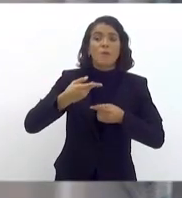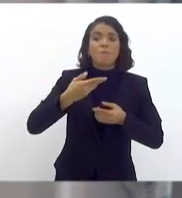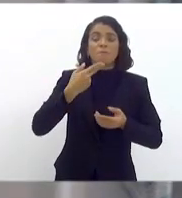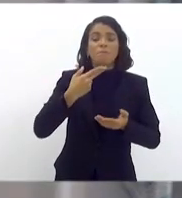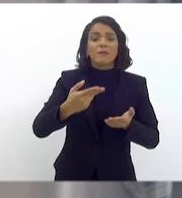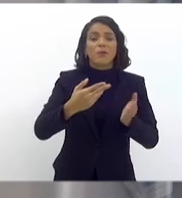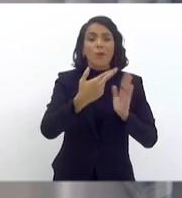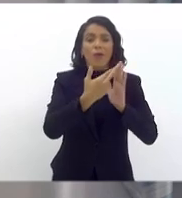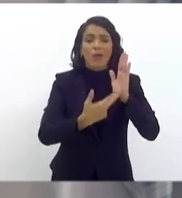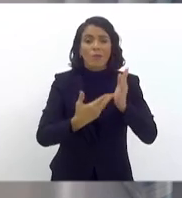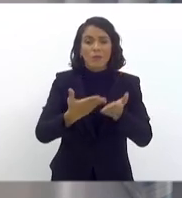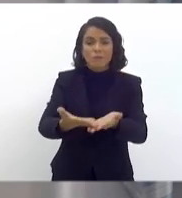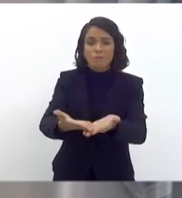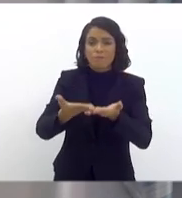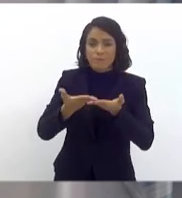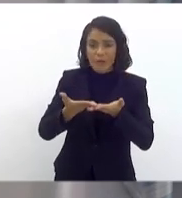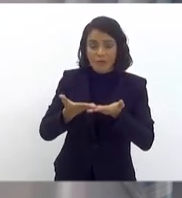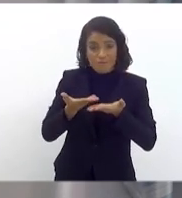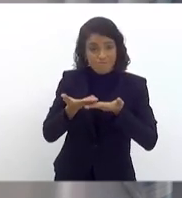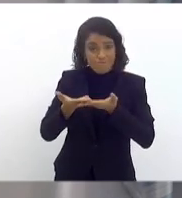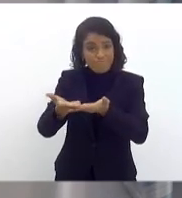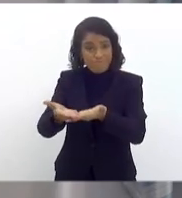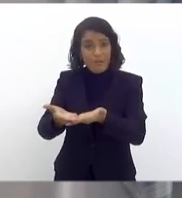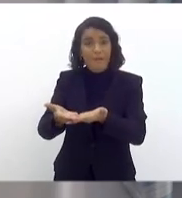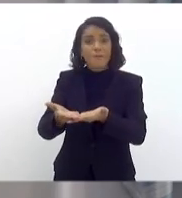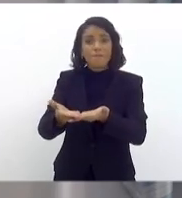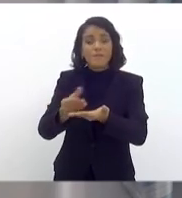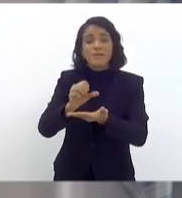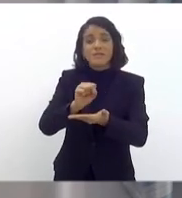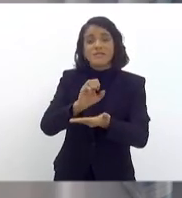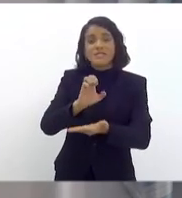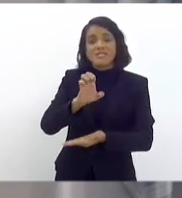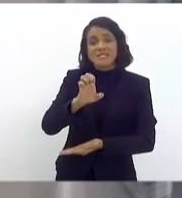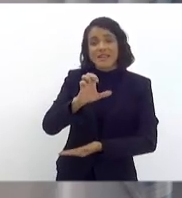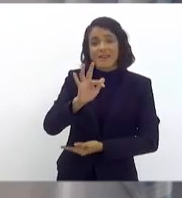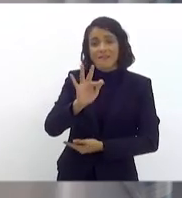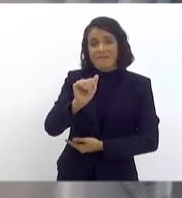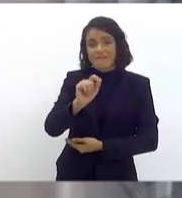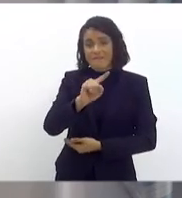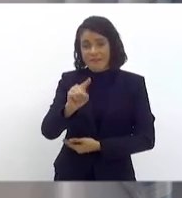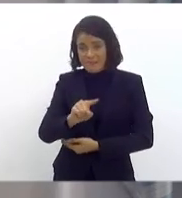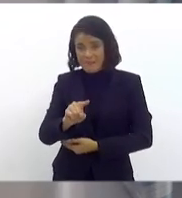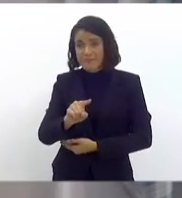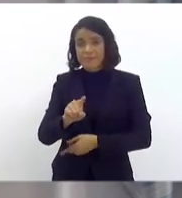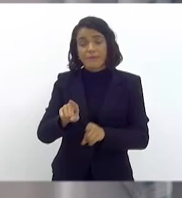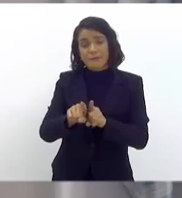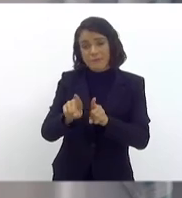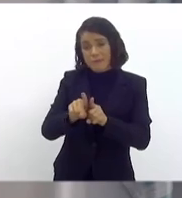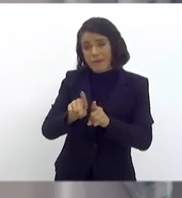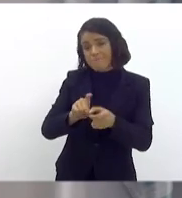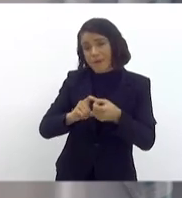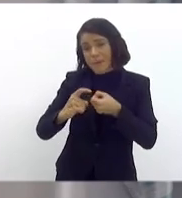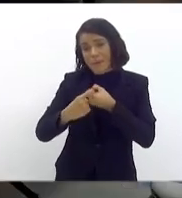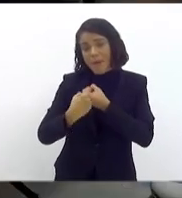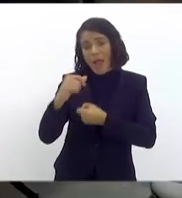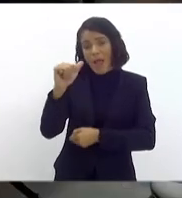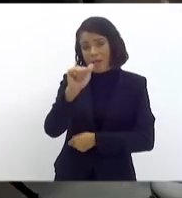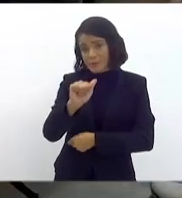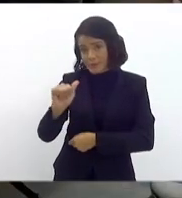Cefaz para envio do arrecadado, tanto pelo ECAD quanto pelas associações. Eu ainda vou além,